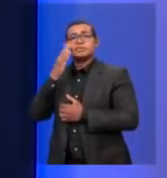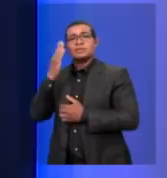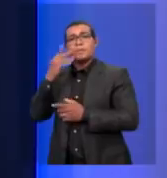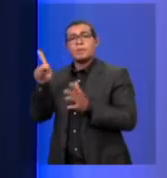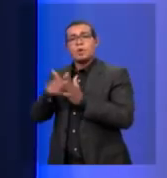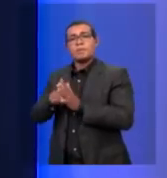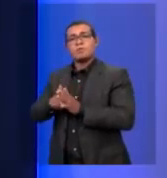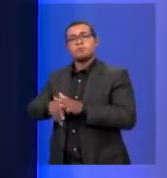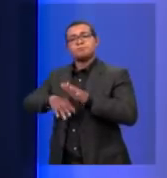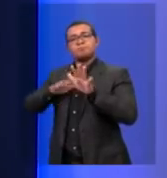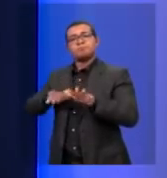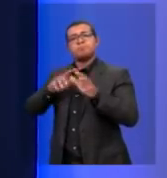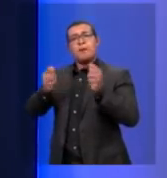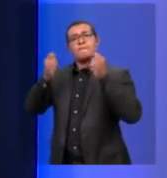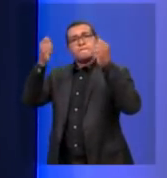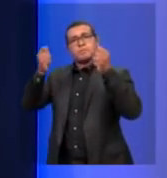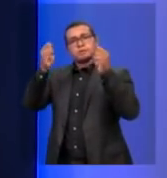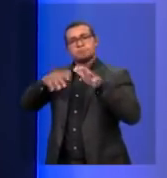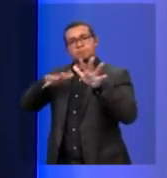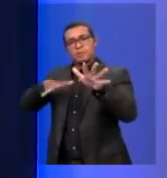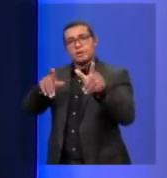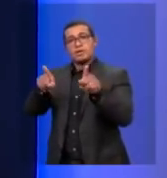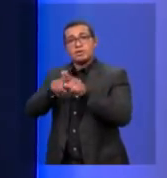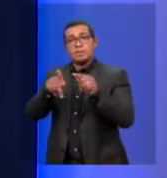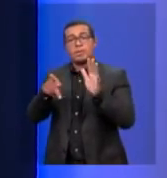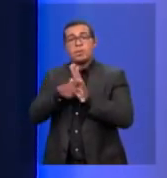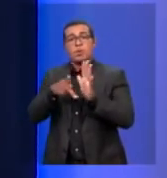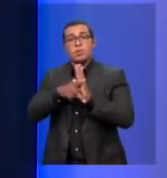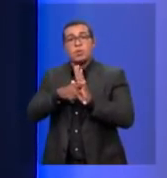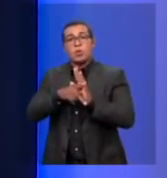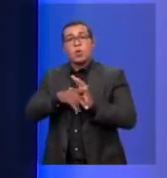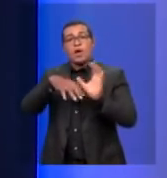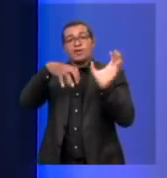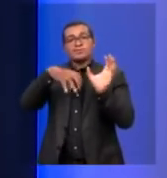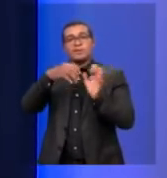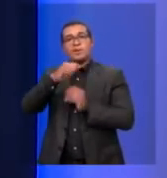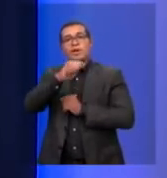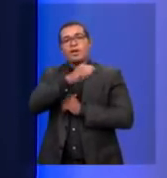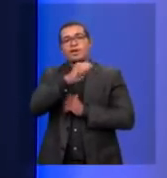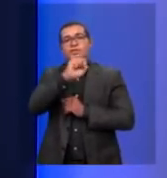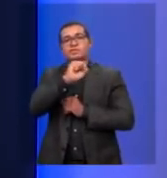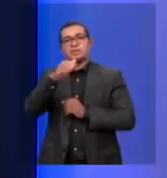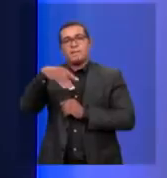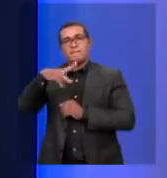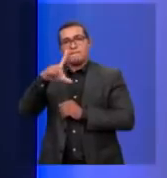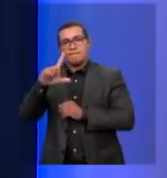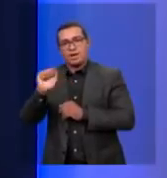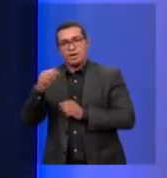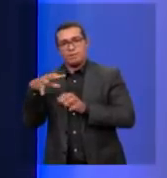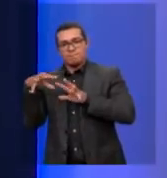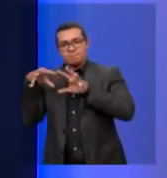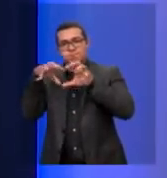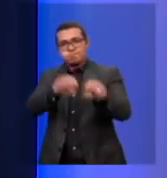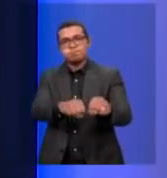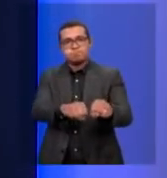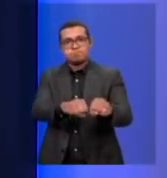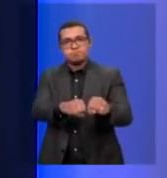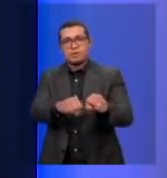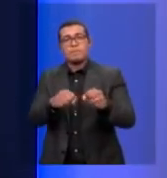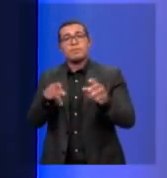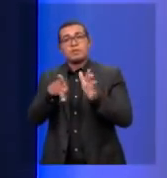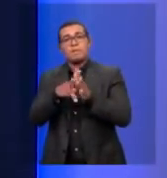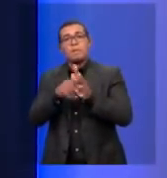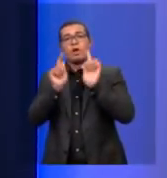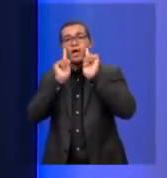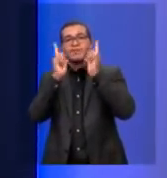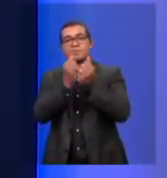manifestações da ocupação da assembléia legislativa foi um episódio que marcou a história do espírito santo sobretudo porque teve um